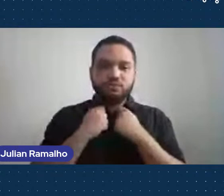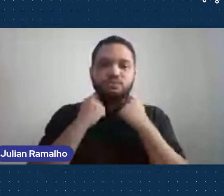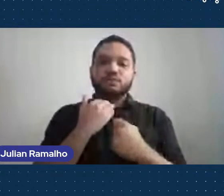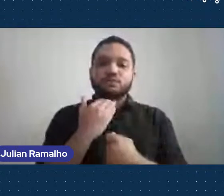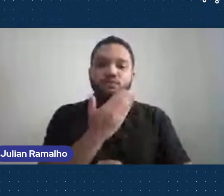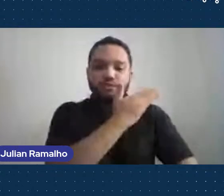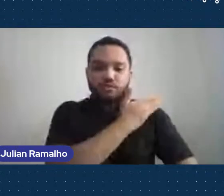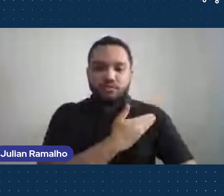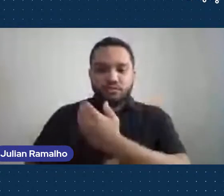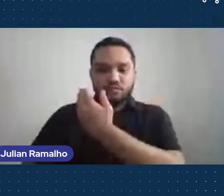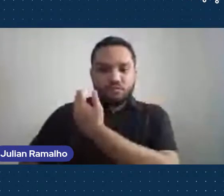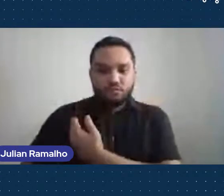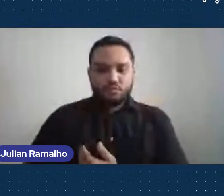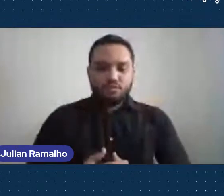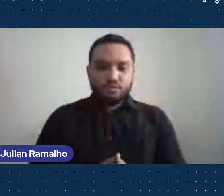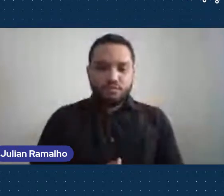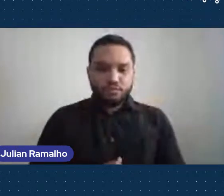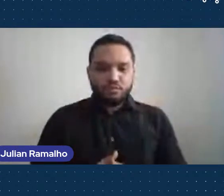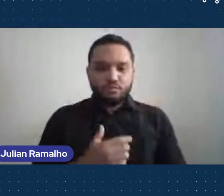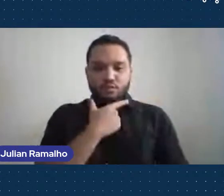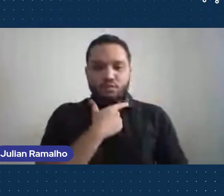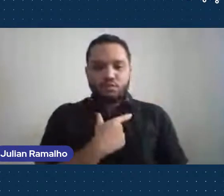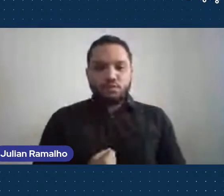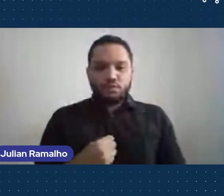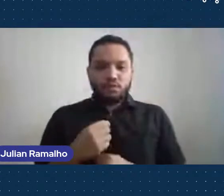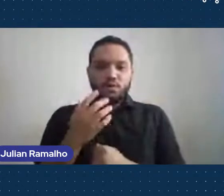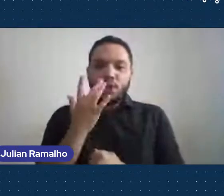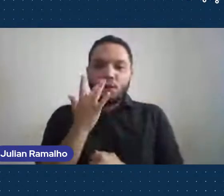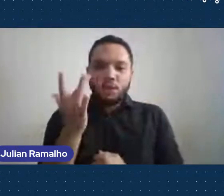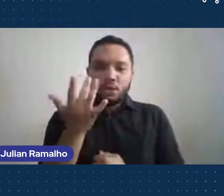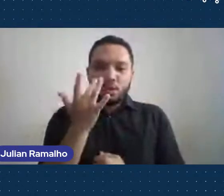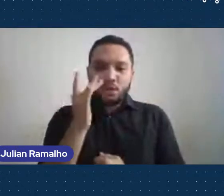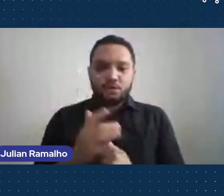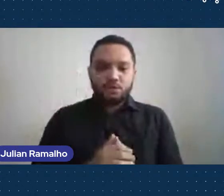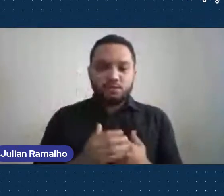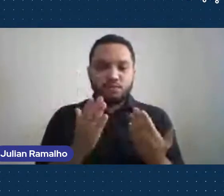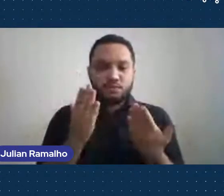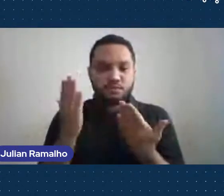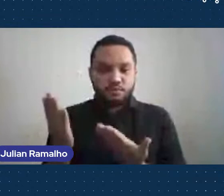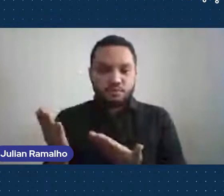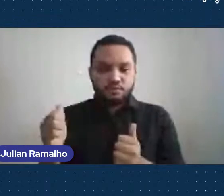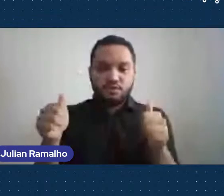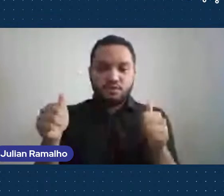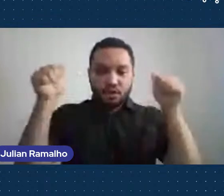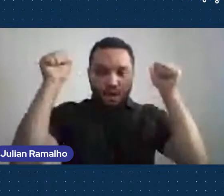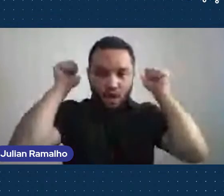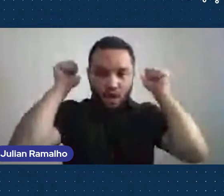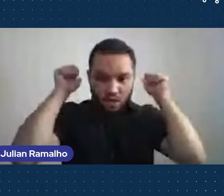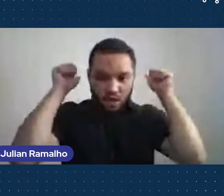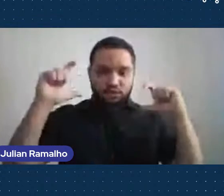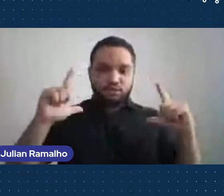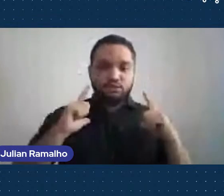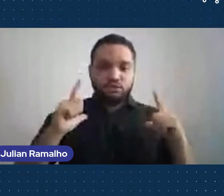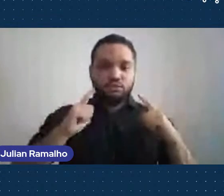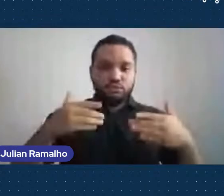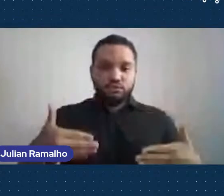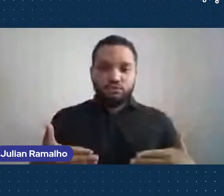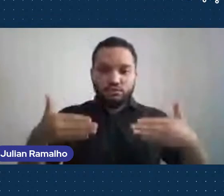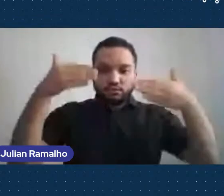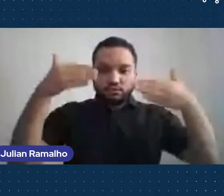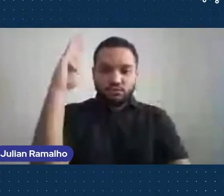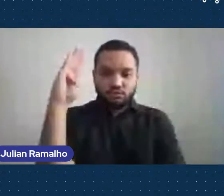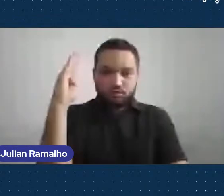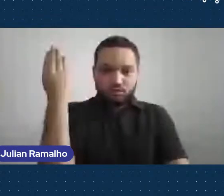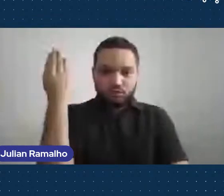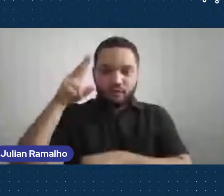mangas, com um colar dourado bem fininho por cima. E aqui no meu cenário, atrás de mim, a gente tem uma divisória de madeira